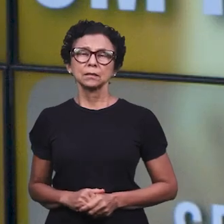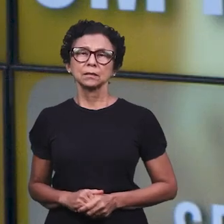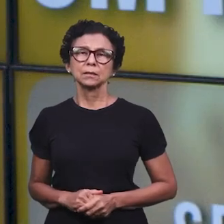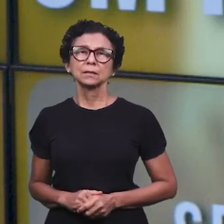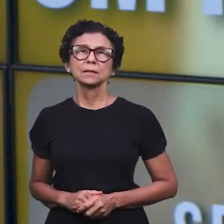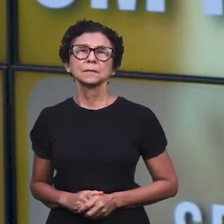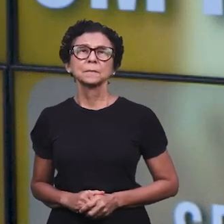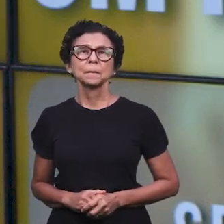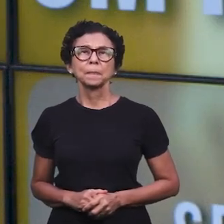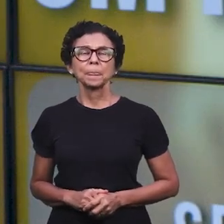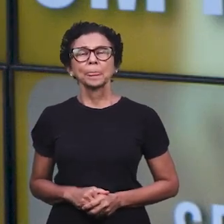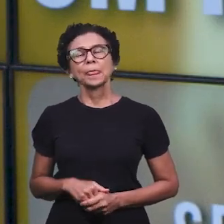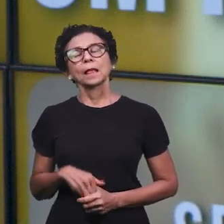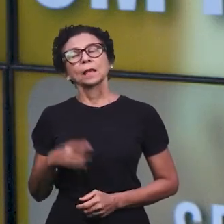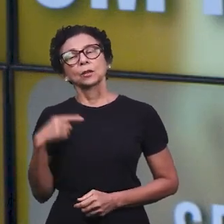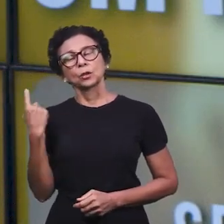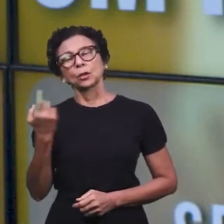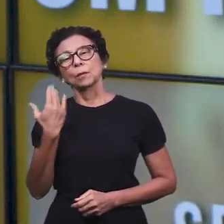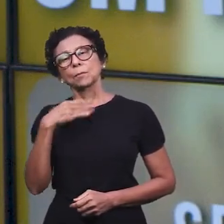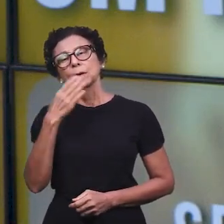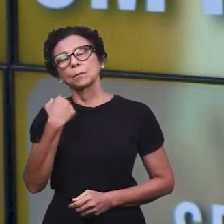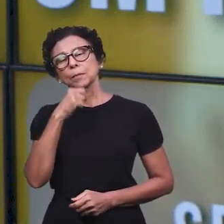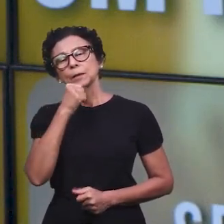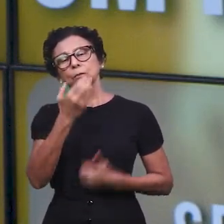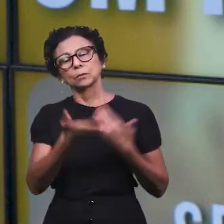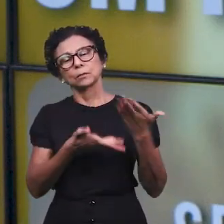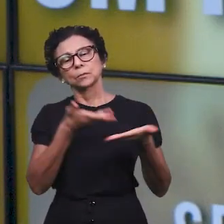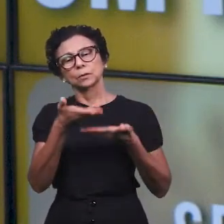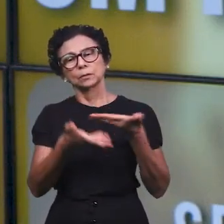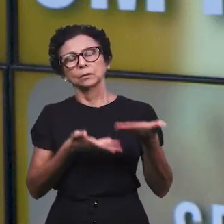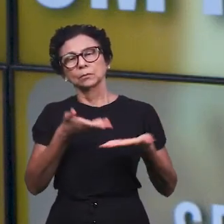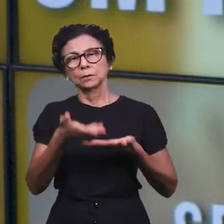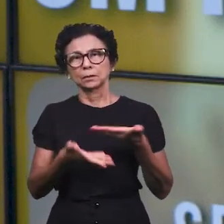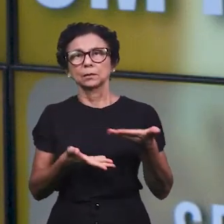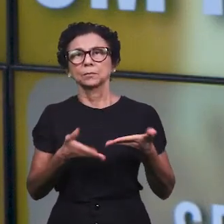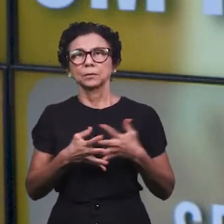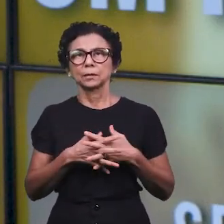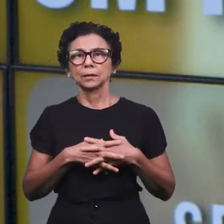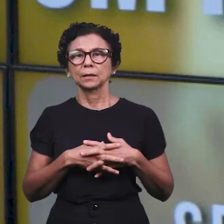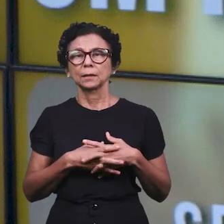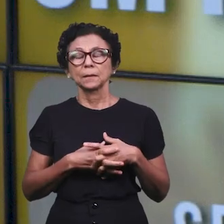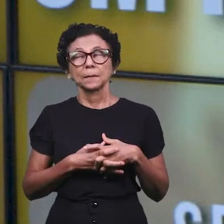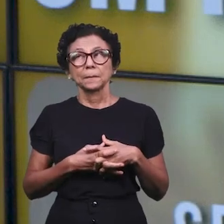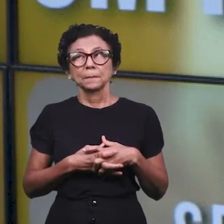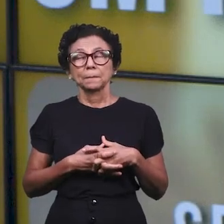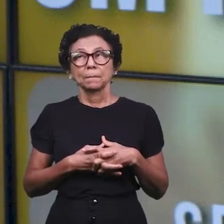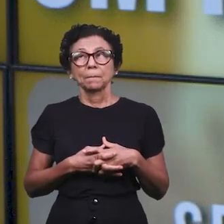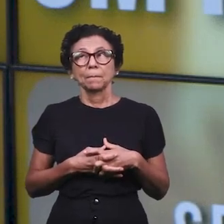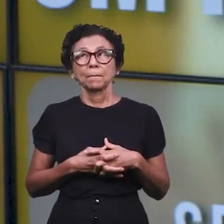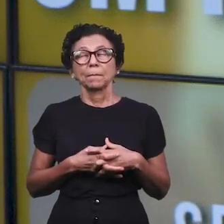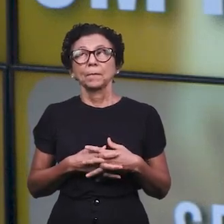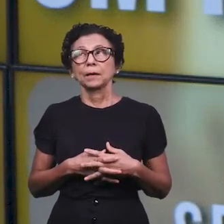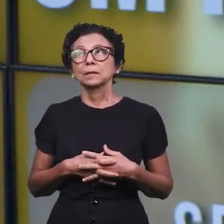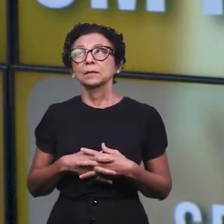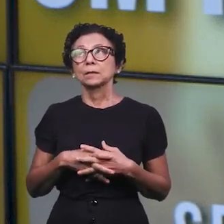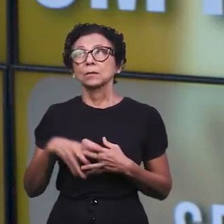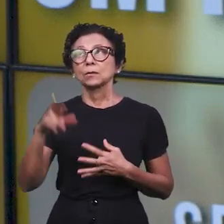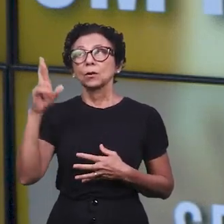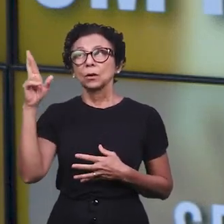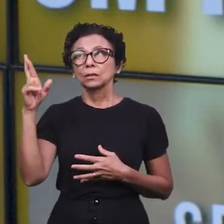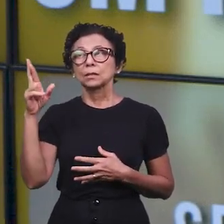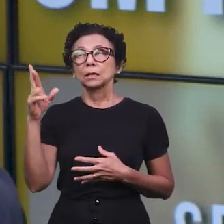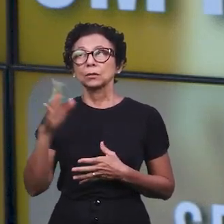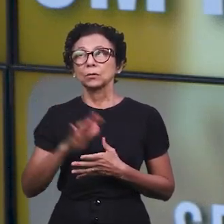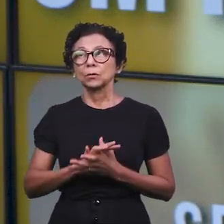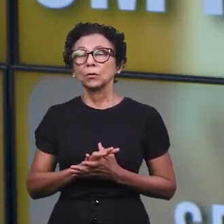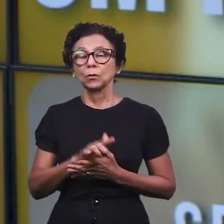trabalho constante, né, incessável, que nessa hora, Senhor, que a Tua palavra venha ser guardada no meu coração.